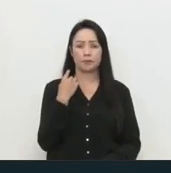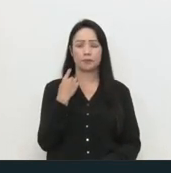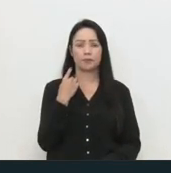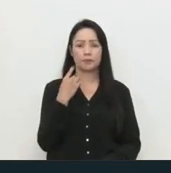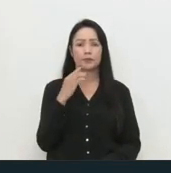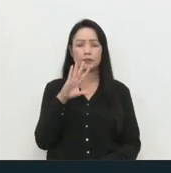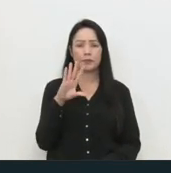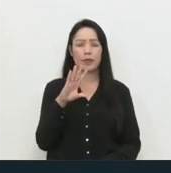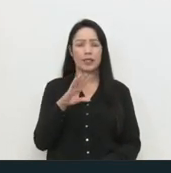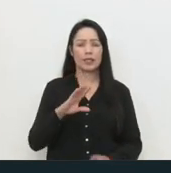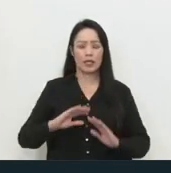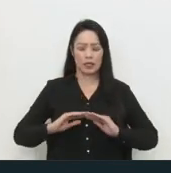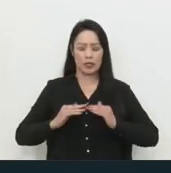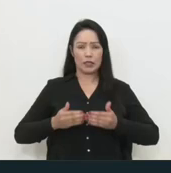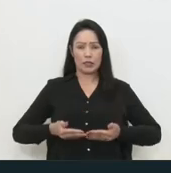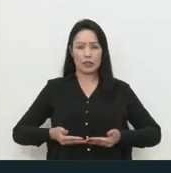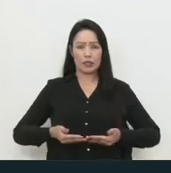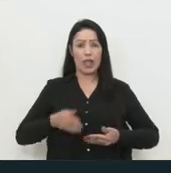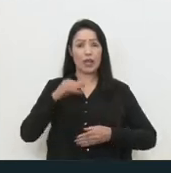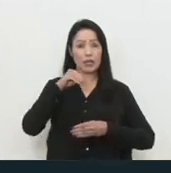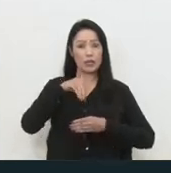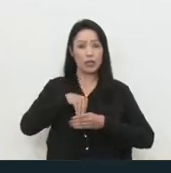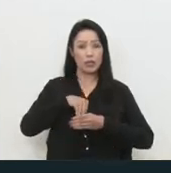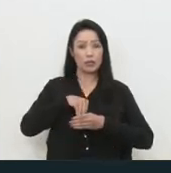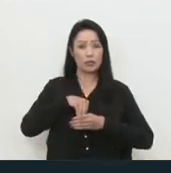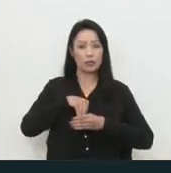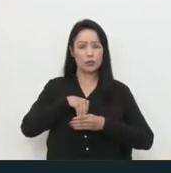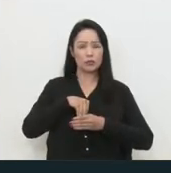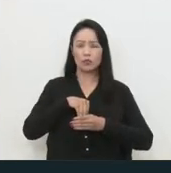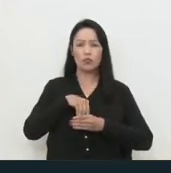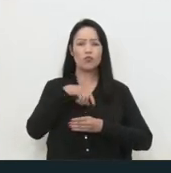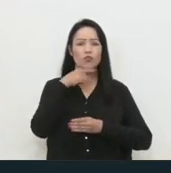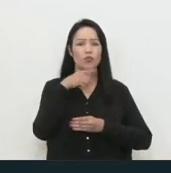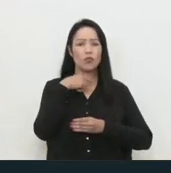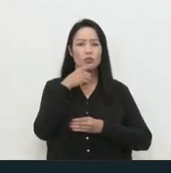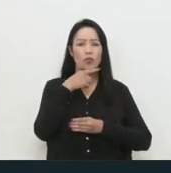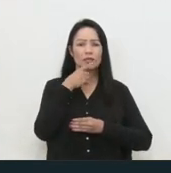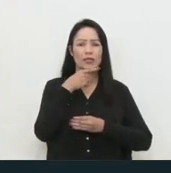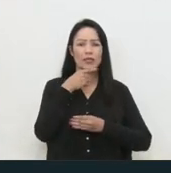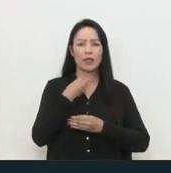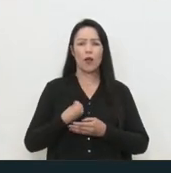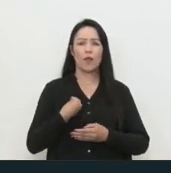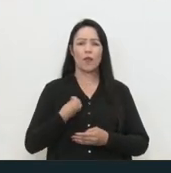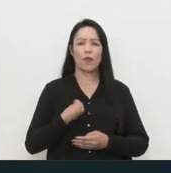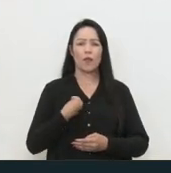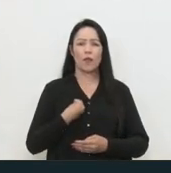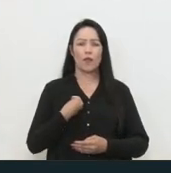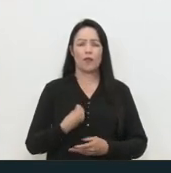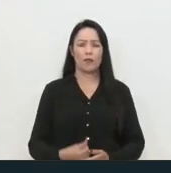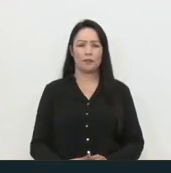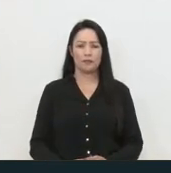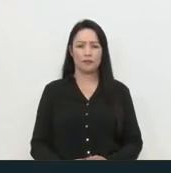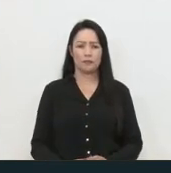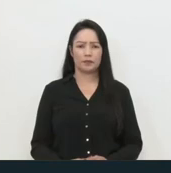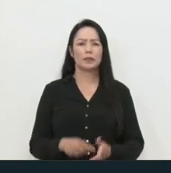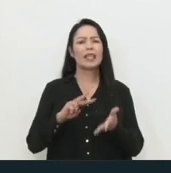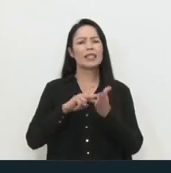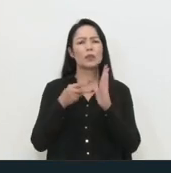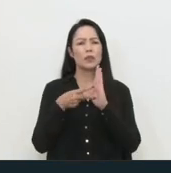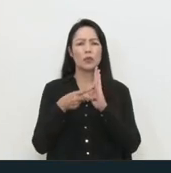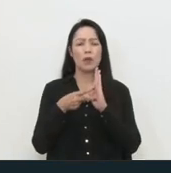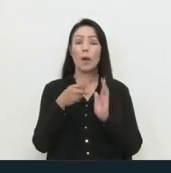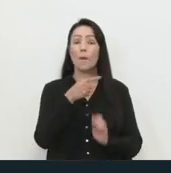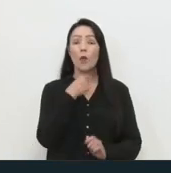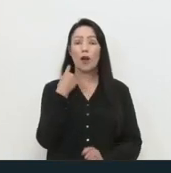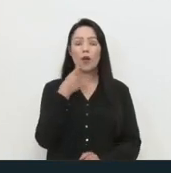placentária sabe o que significa isso significa que ela morreu de